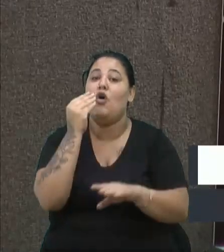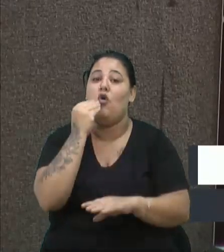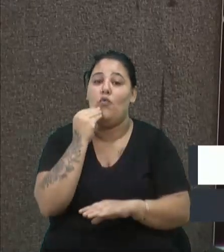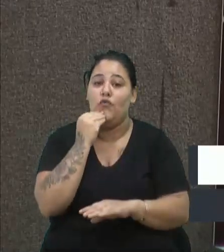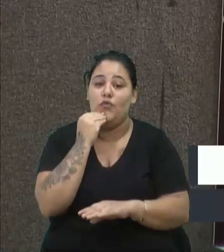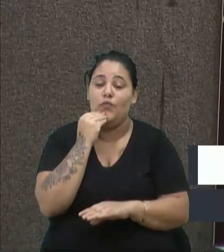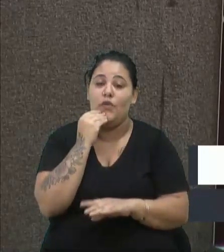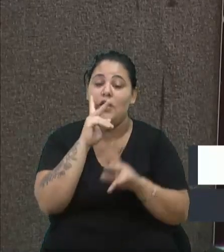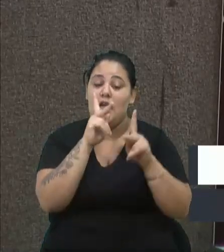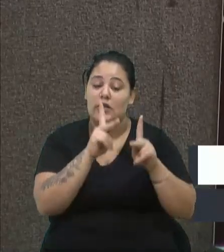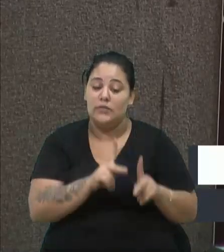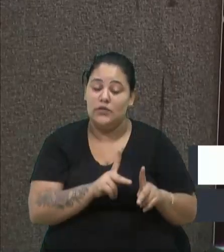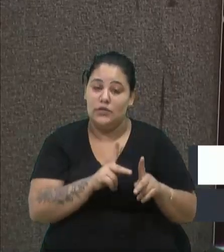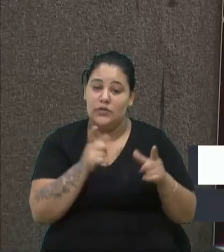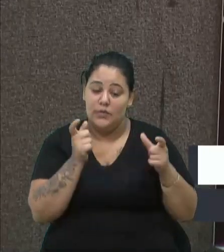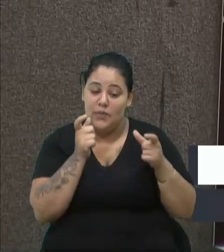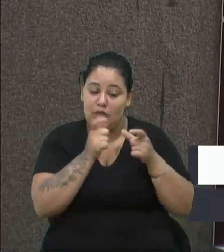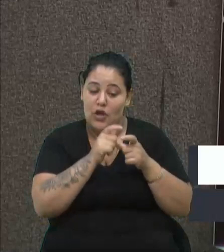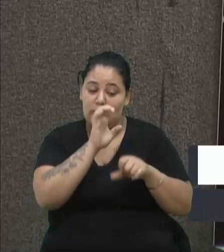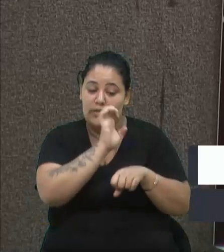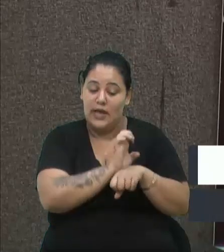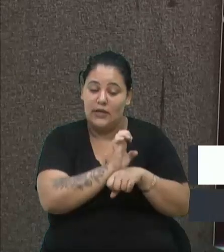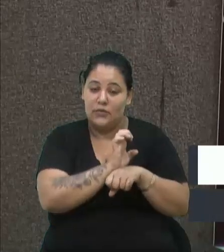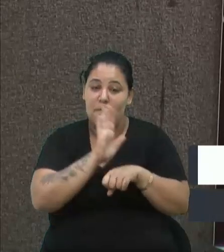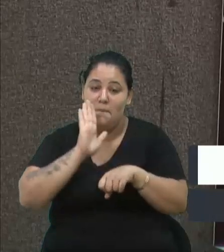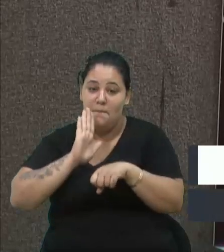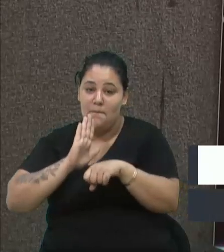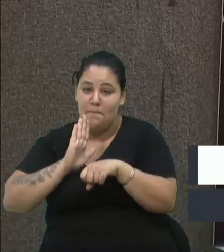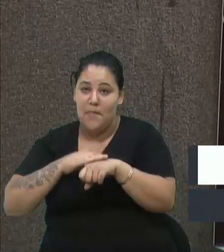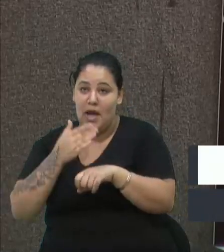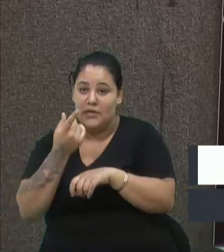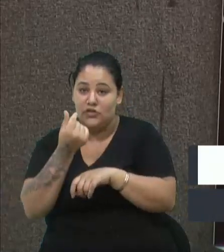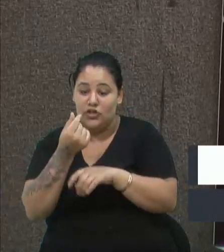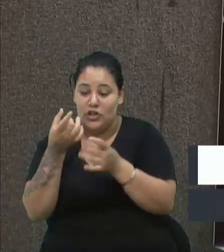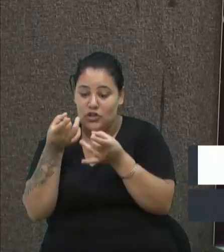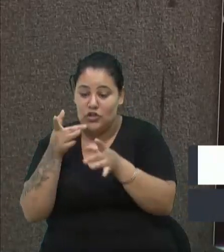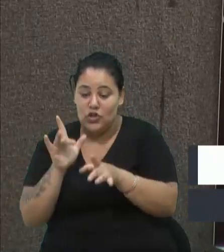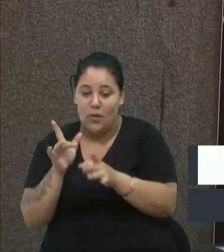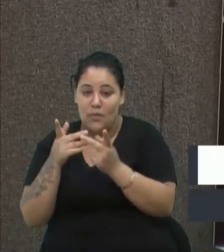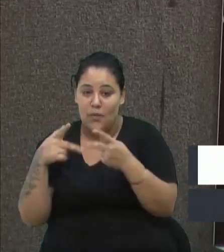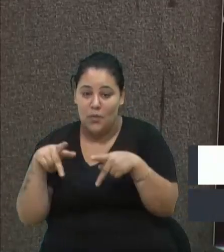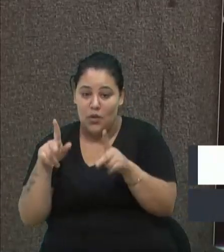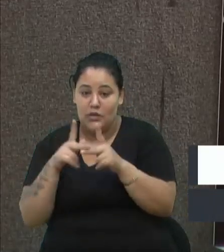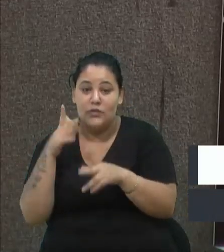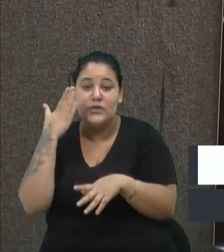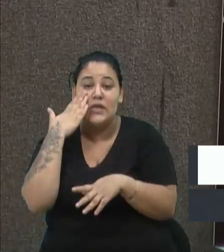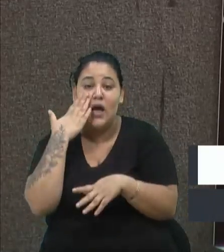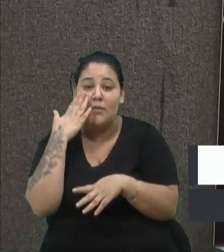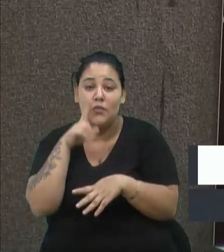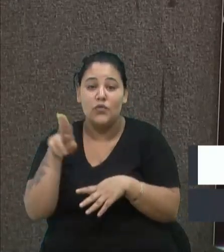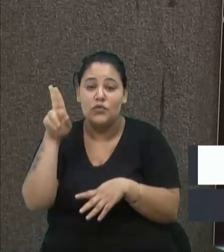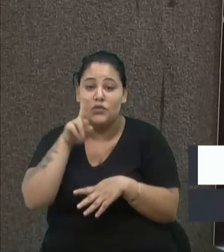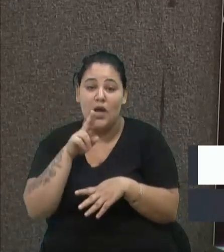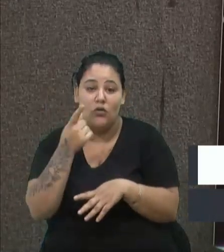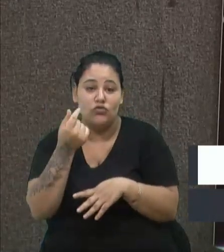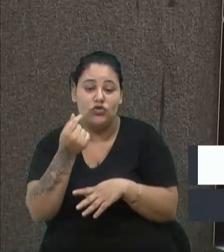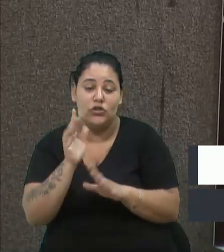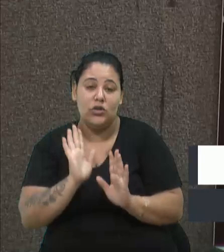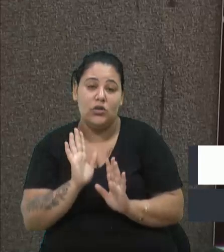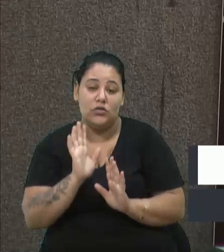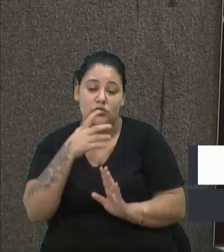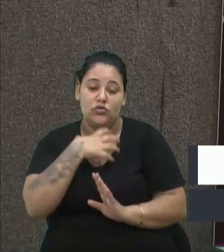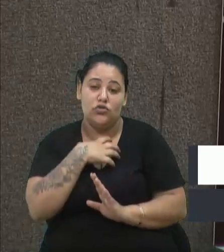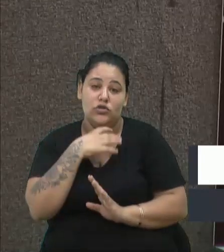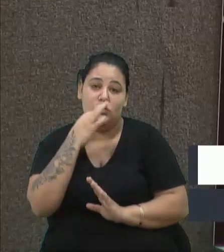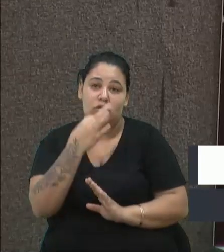pessoas, quanto menor o Estado, mais eficiente o Estado, mais dinheiro vai sobrar na mão da população, que vai saber aonde aplicar seu dinheiro e da forma